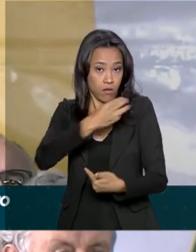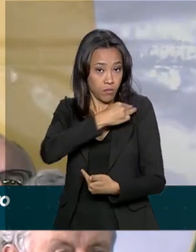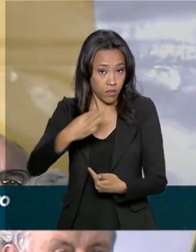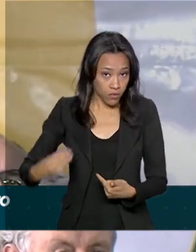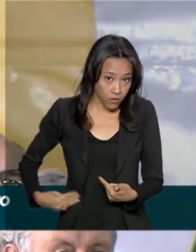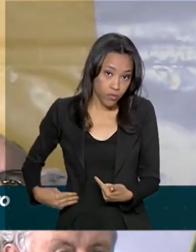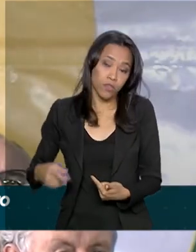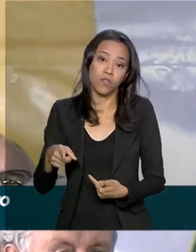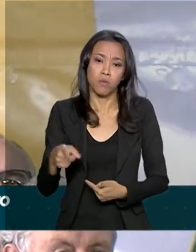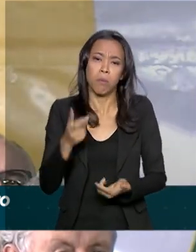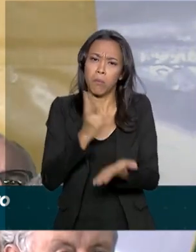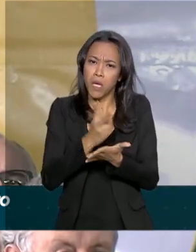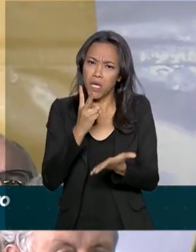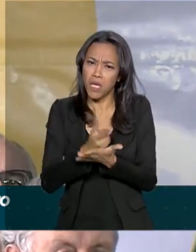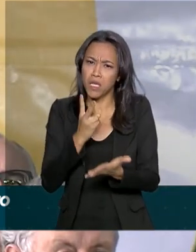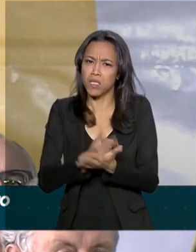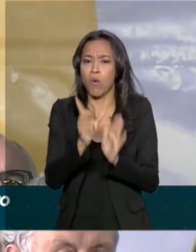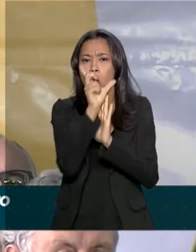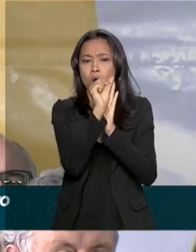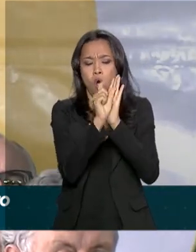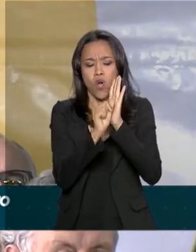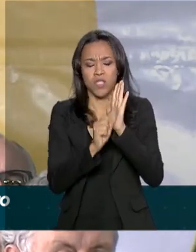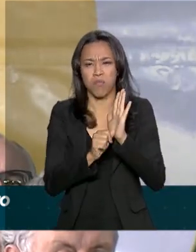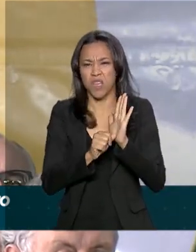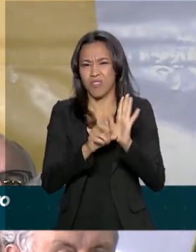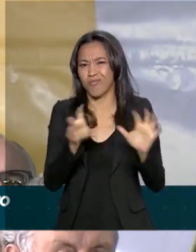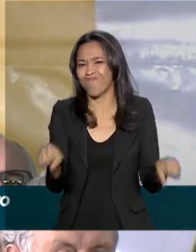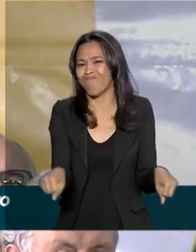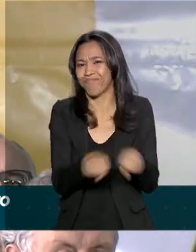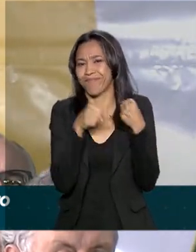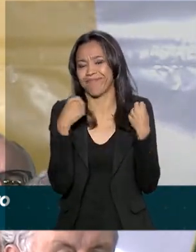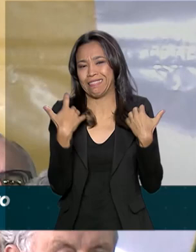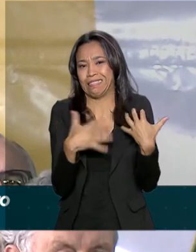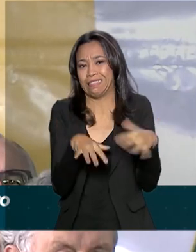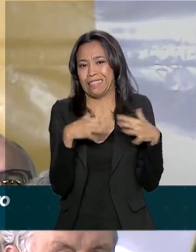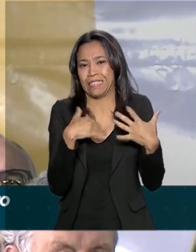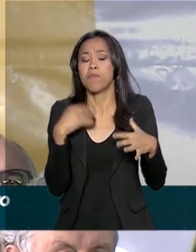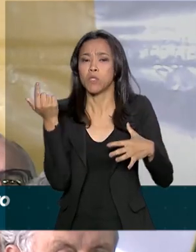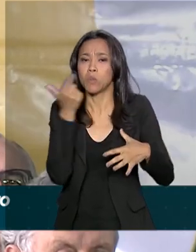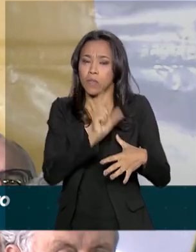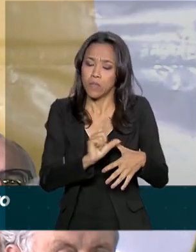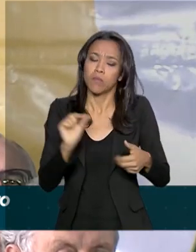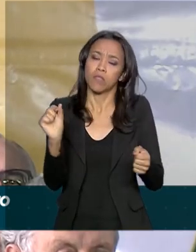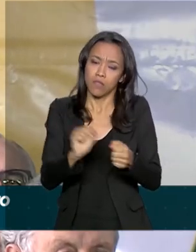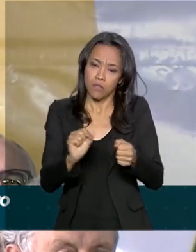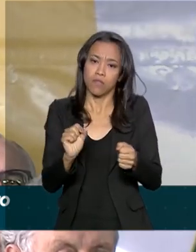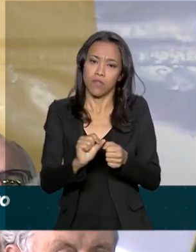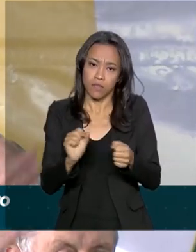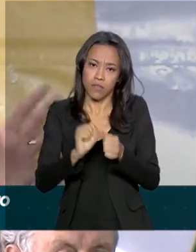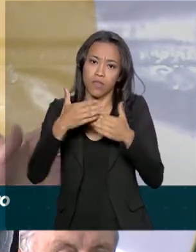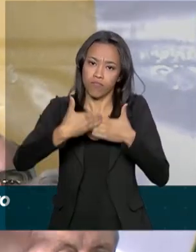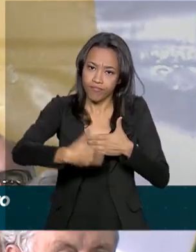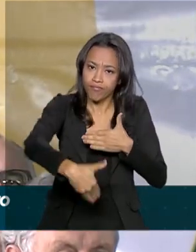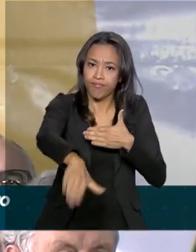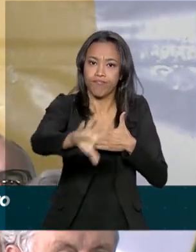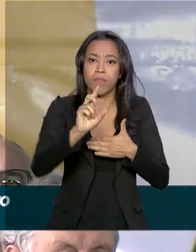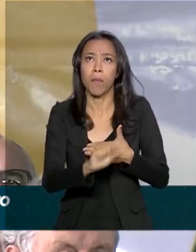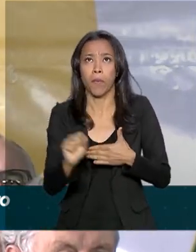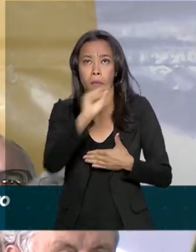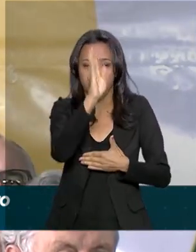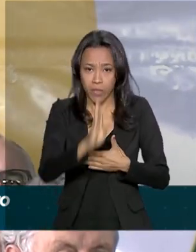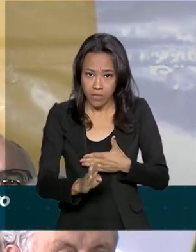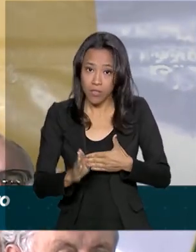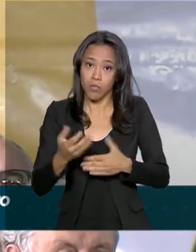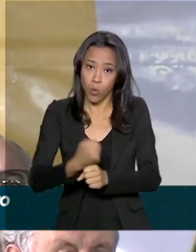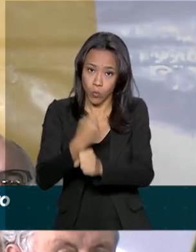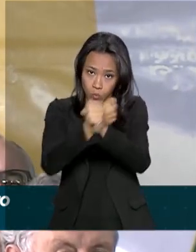tendo pego um orçamento completamente arrebentado, conseguimos fazer obras ainda por esse Brasil. E a determinação